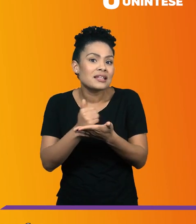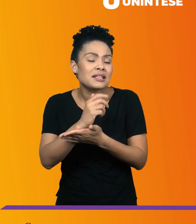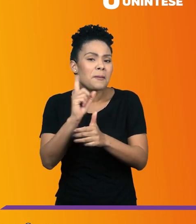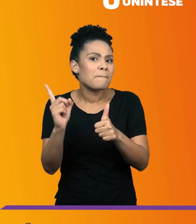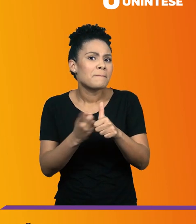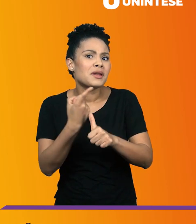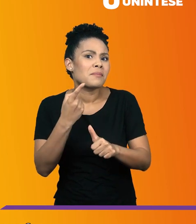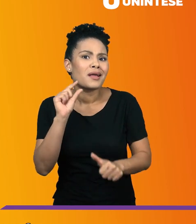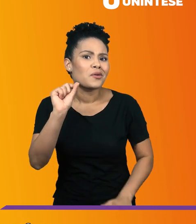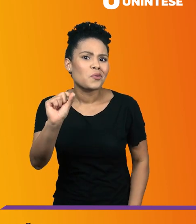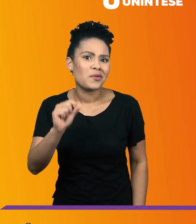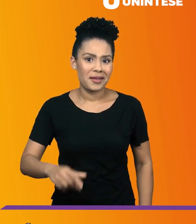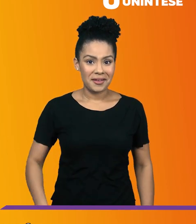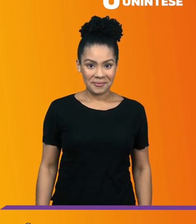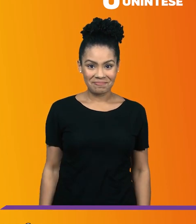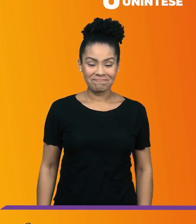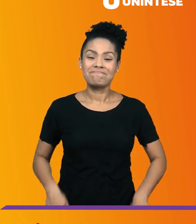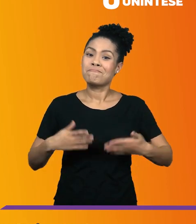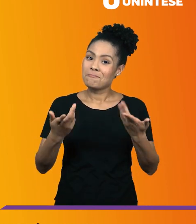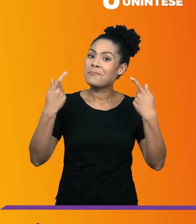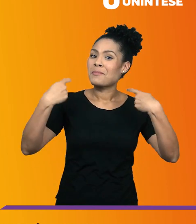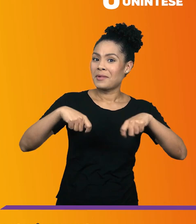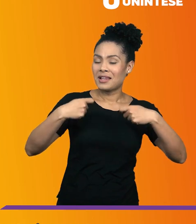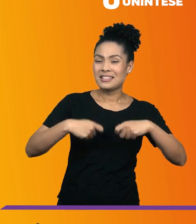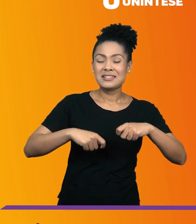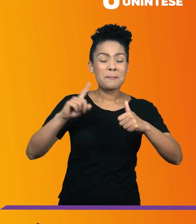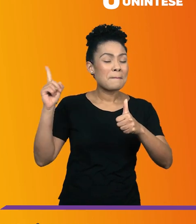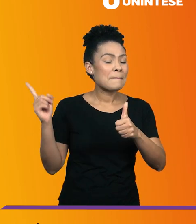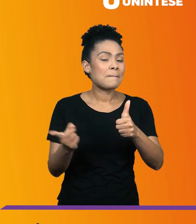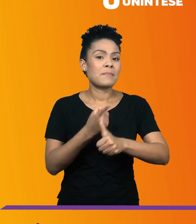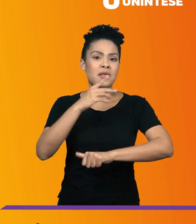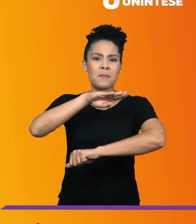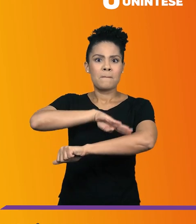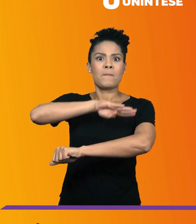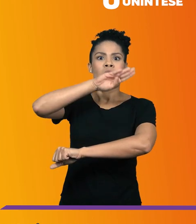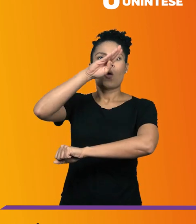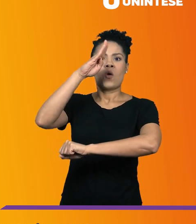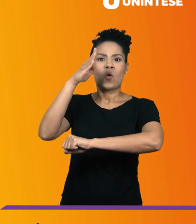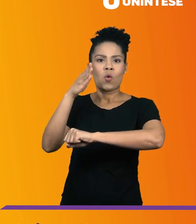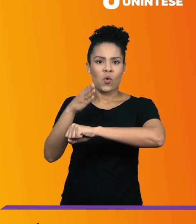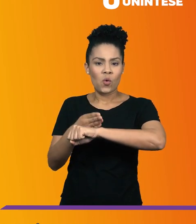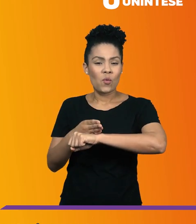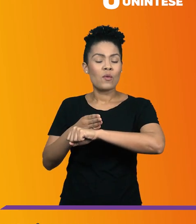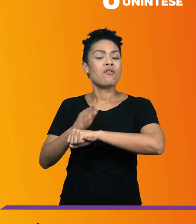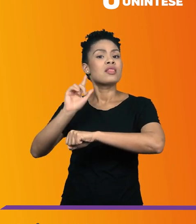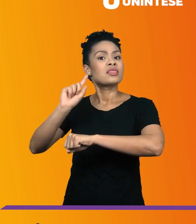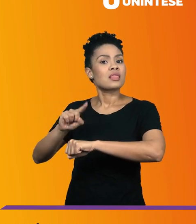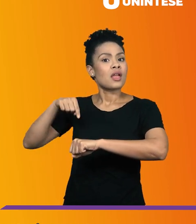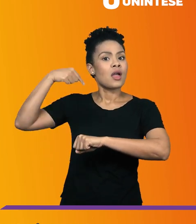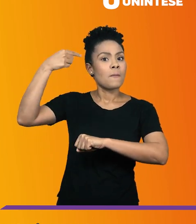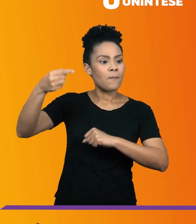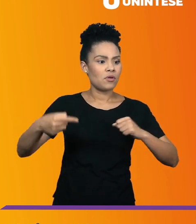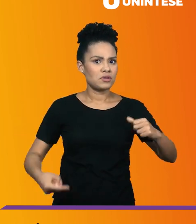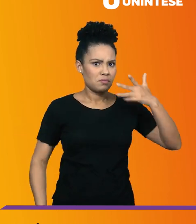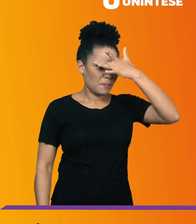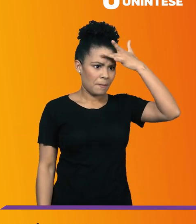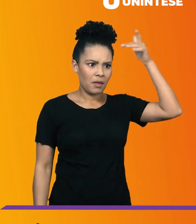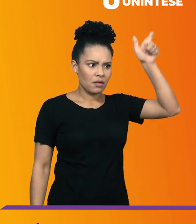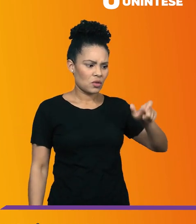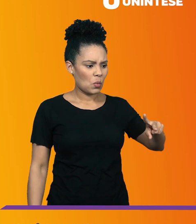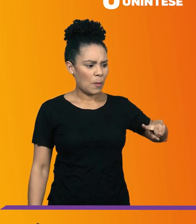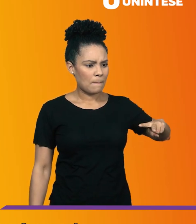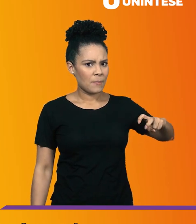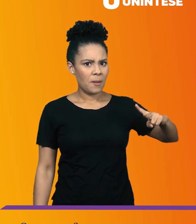frase, nós primeiramente teríamos que desenhar a montanha para posteriormente ter onde colocar a pessoa subindo.